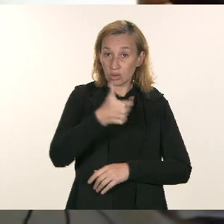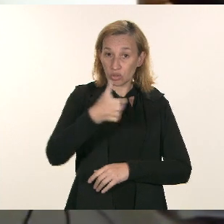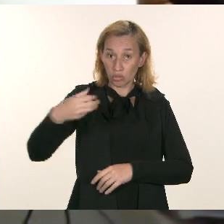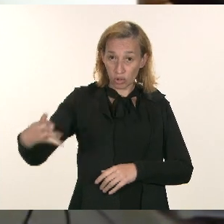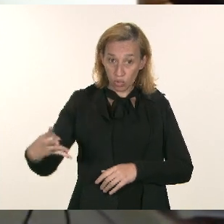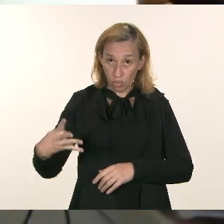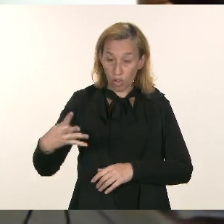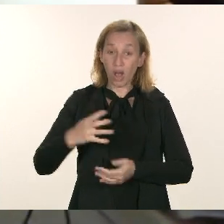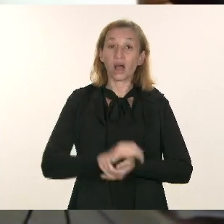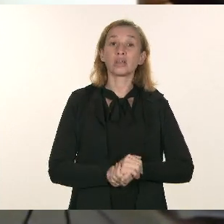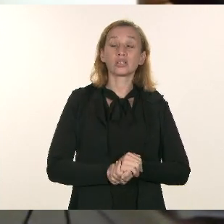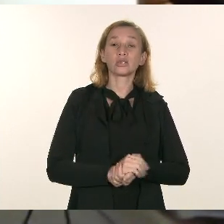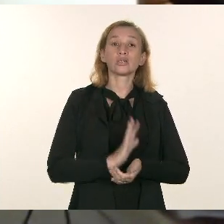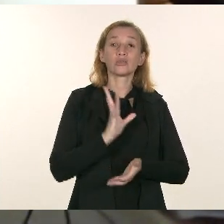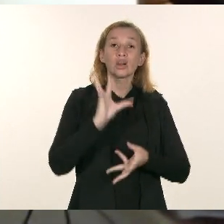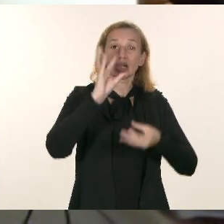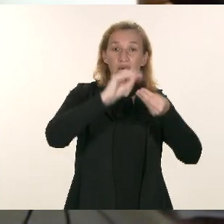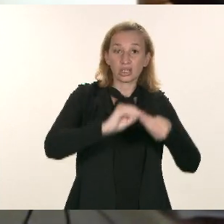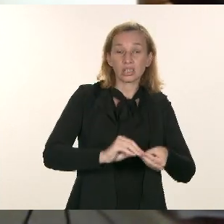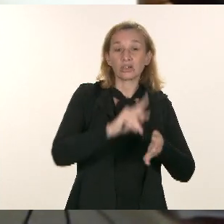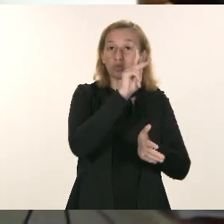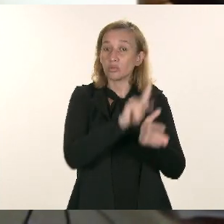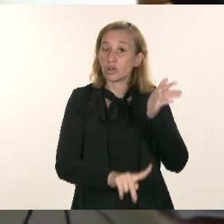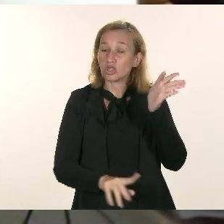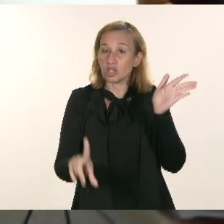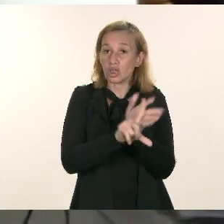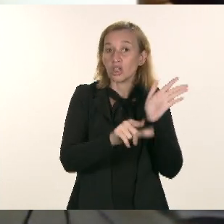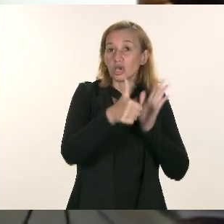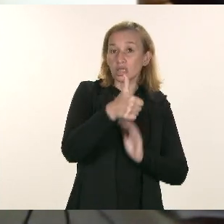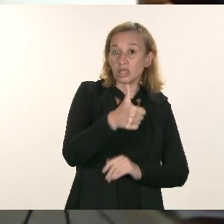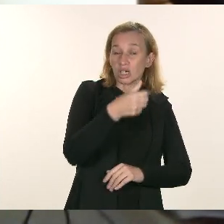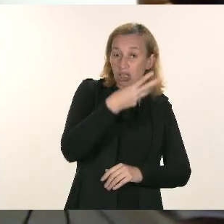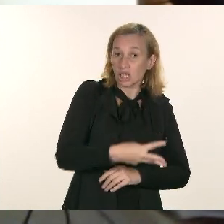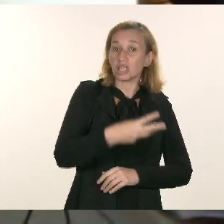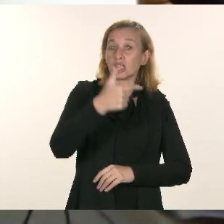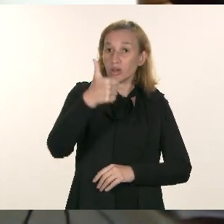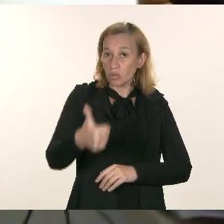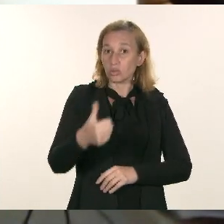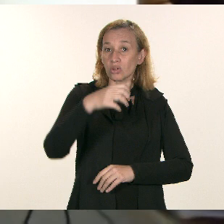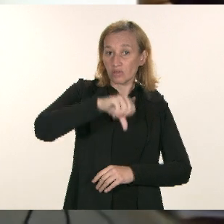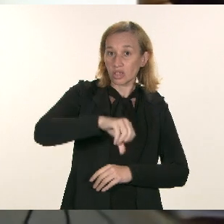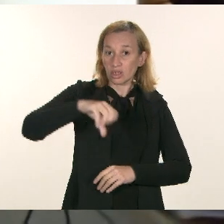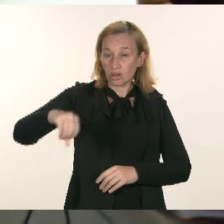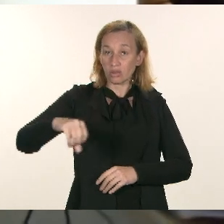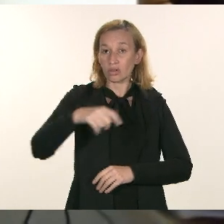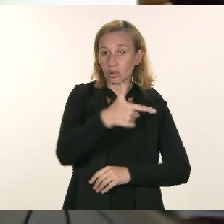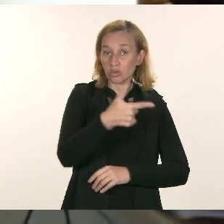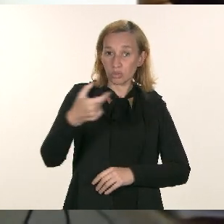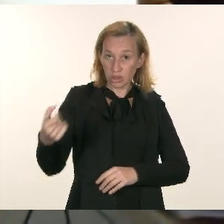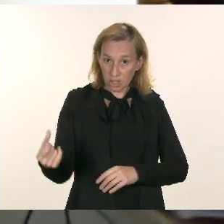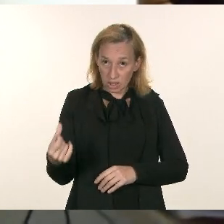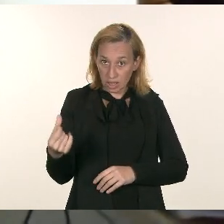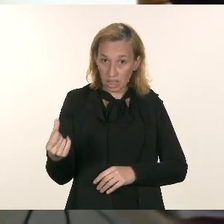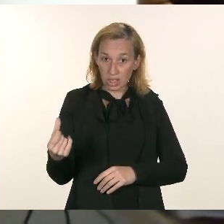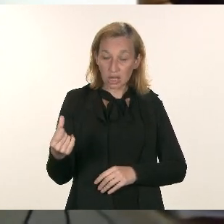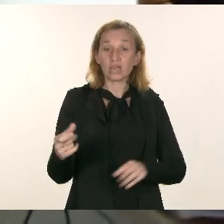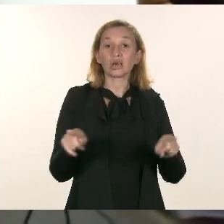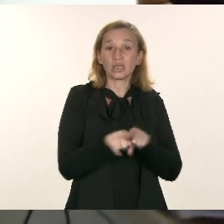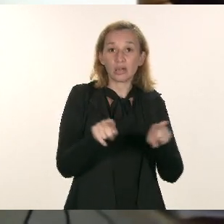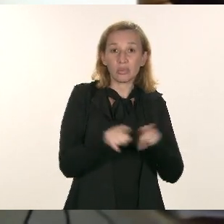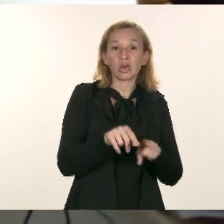no qual foram anexados os projetos de lei 3199, de 2006, e o 95,